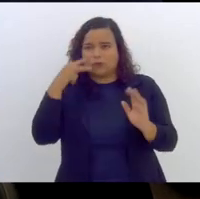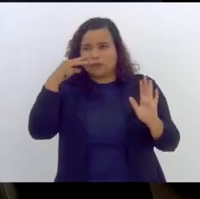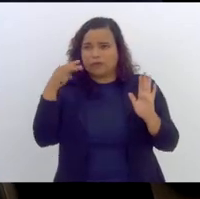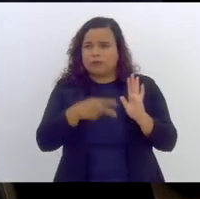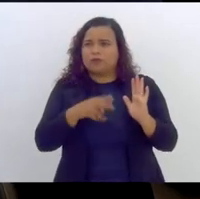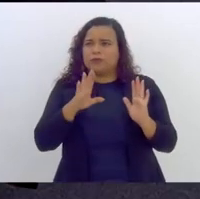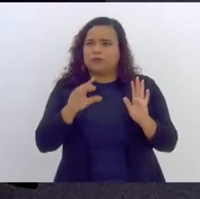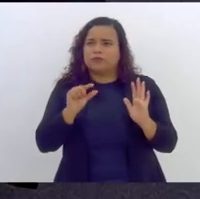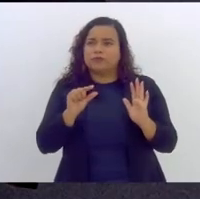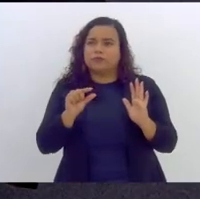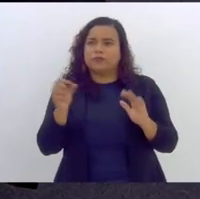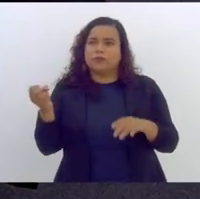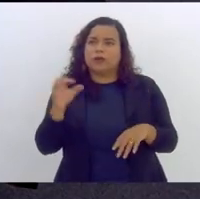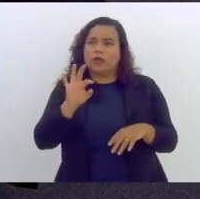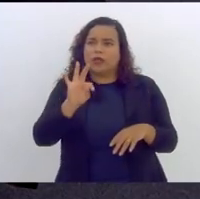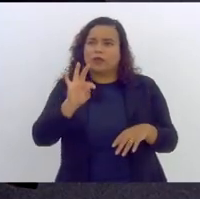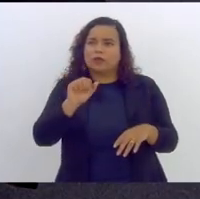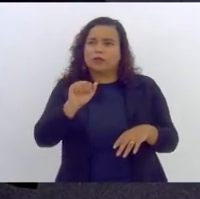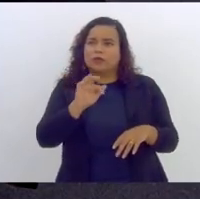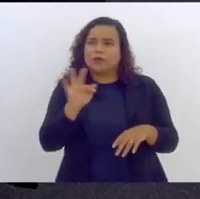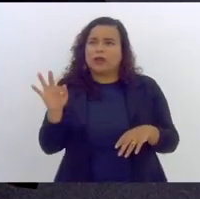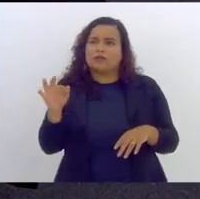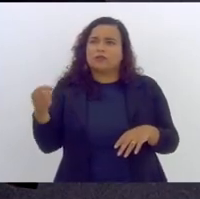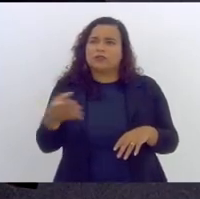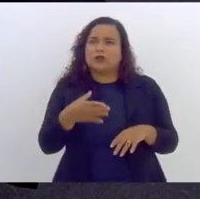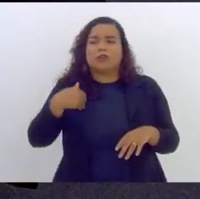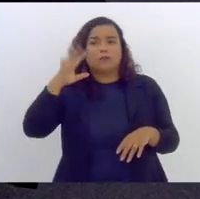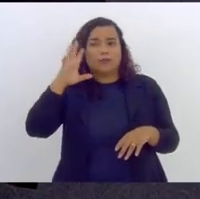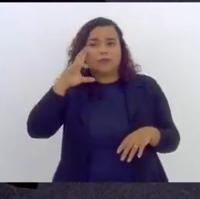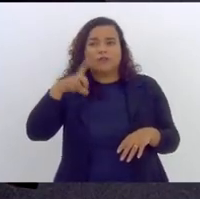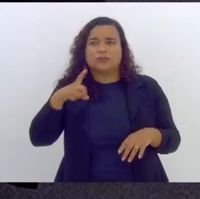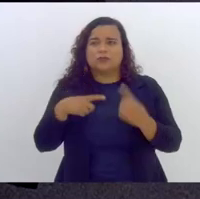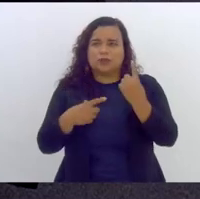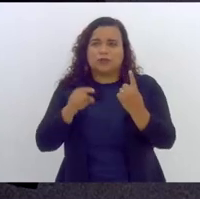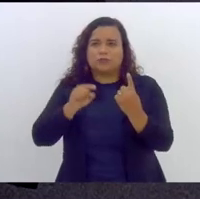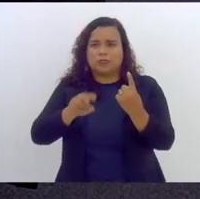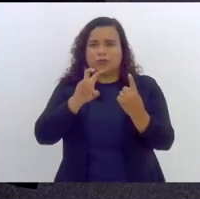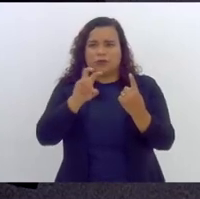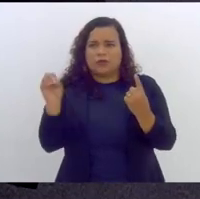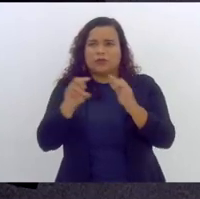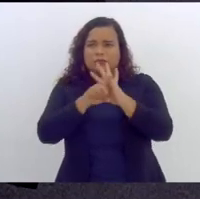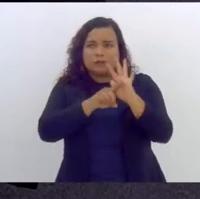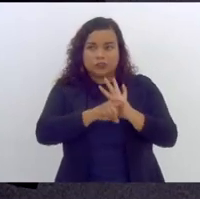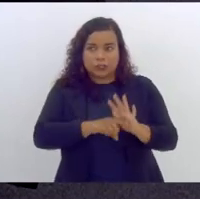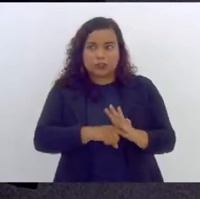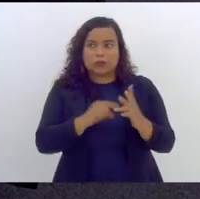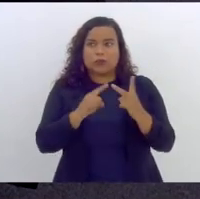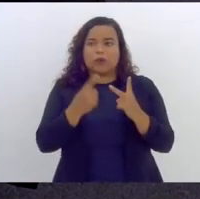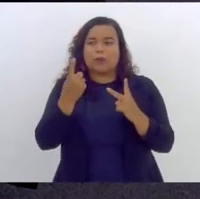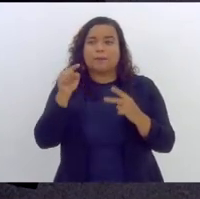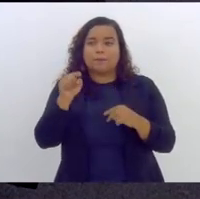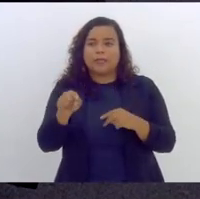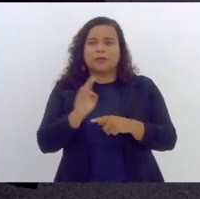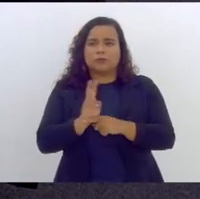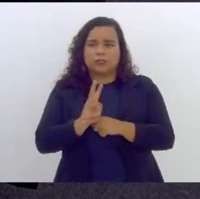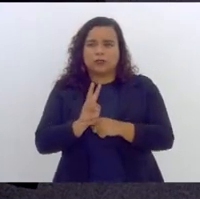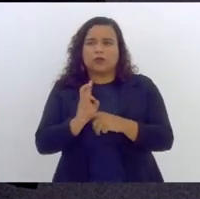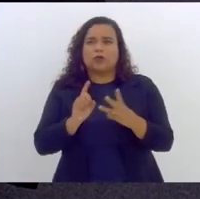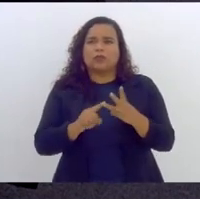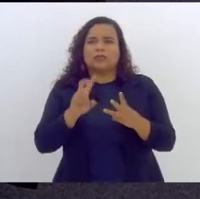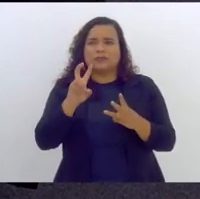para o novo TAF aqui estão previstos 1.500 né para investigador mil para inspetor